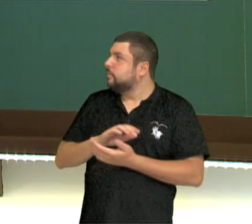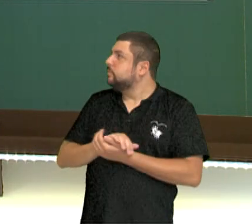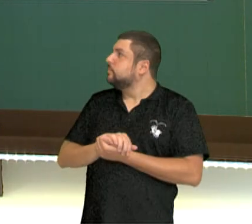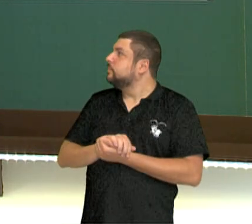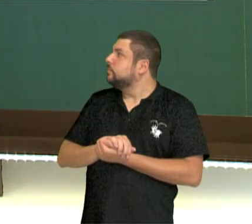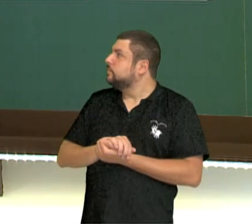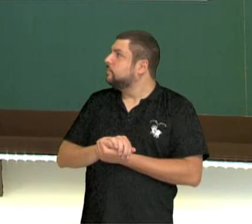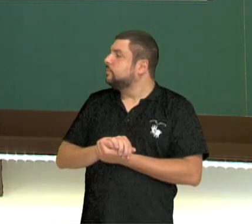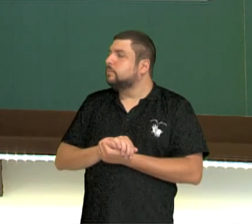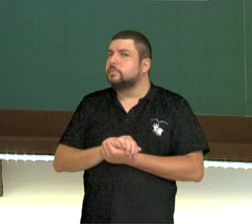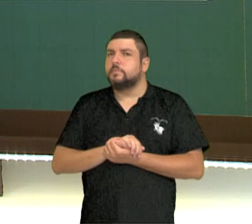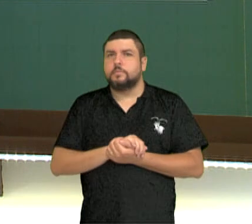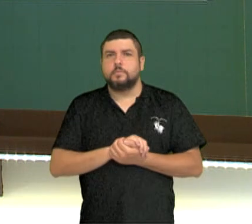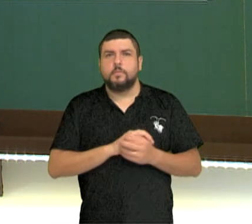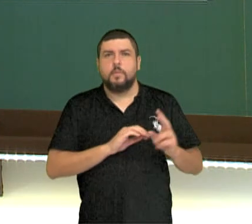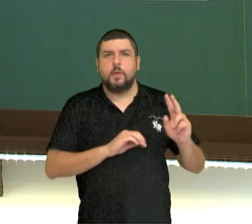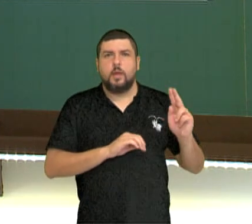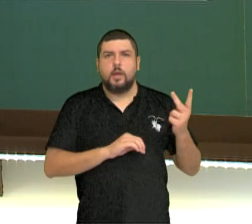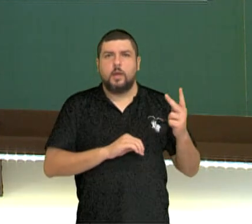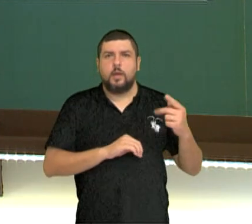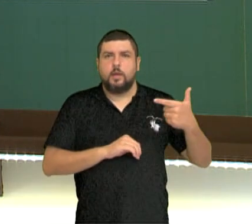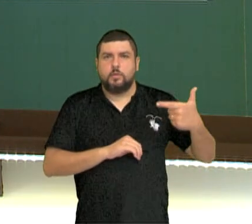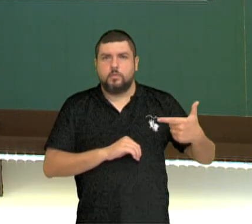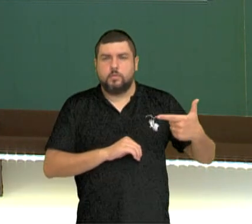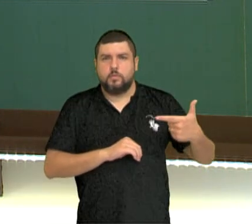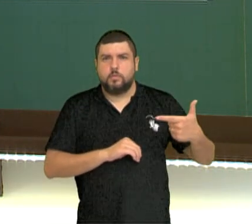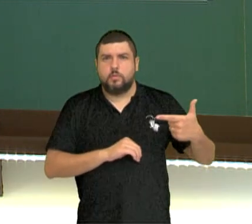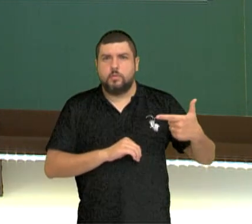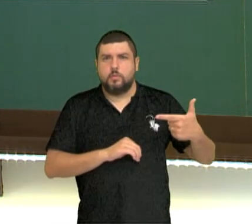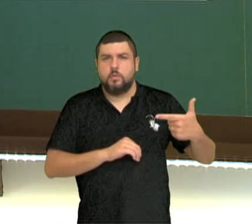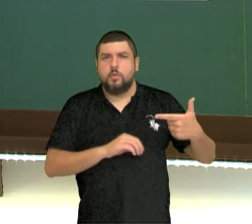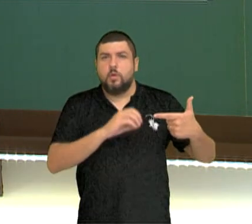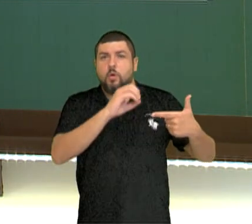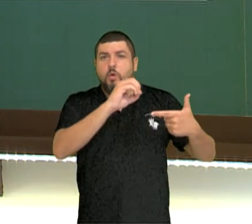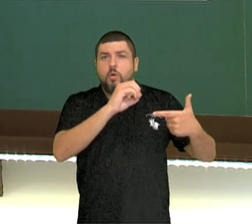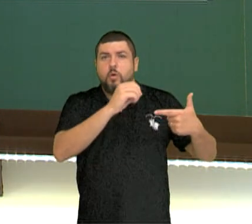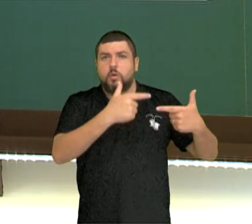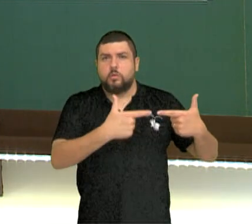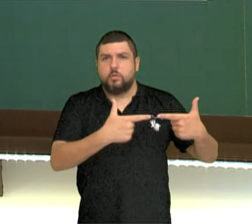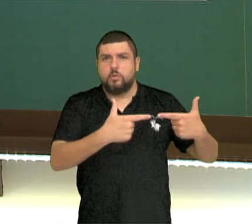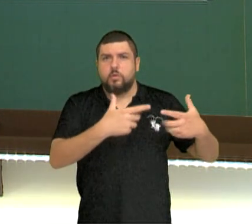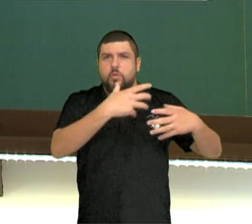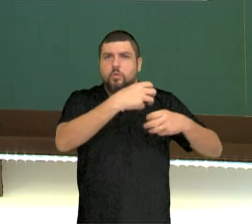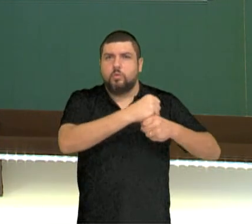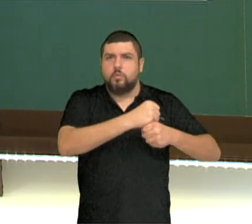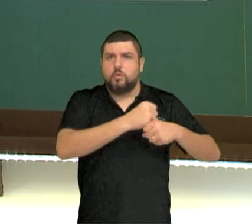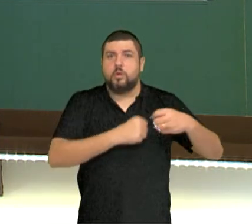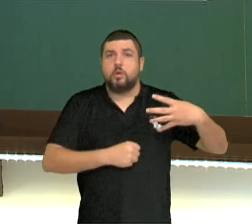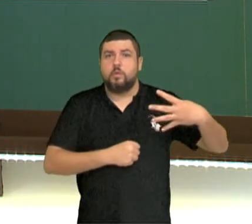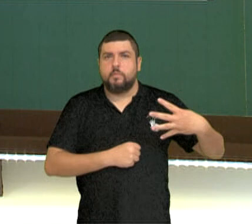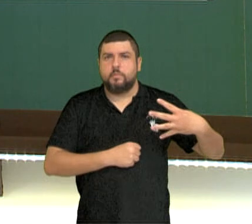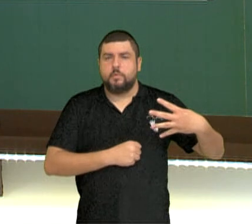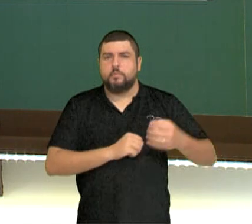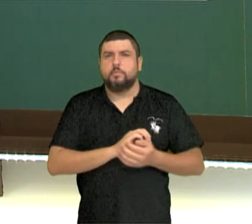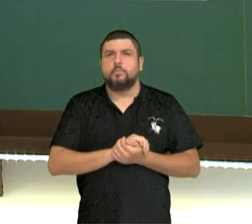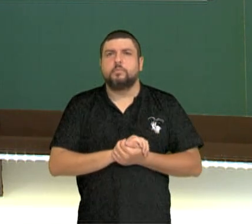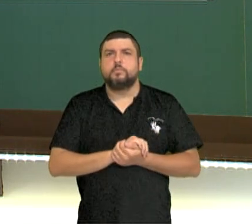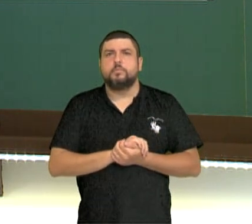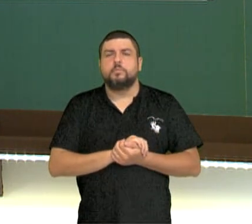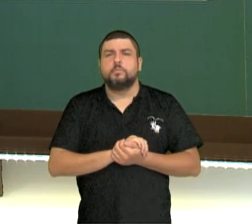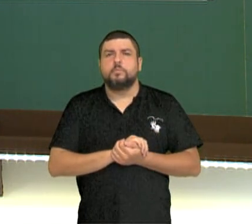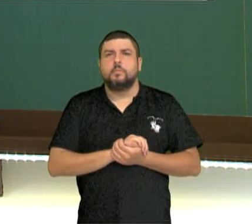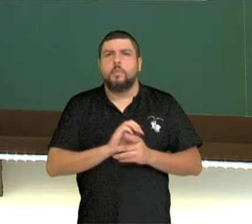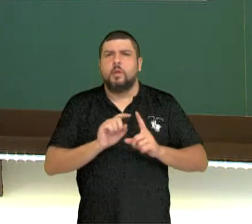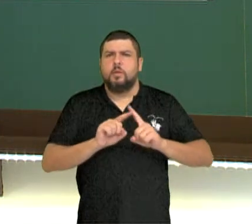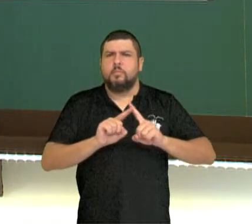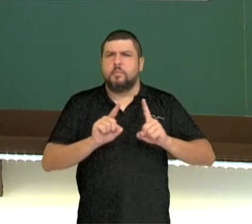átomos? Dois do hidrogênio e dois do oxigênio. Quatro átomos. Professora, mas não deveria ser diferente? Não, porque os